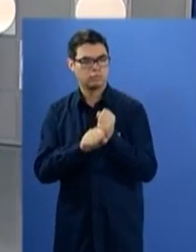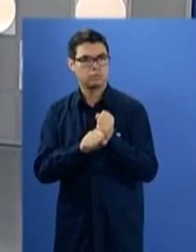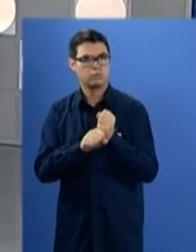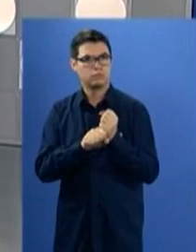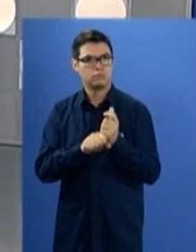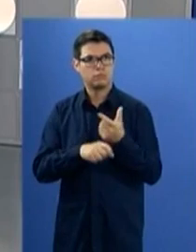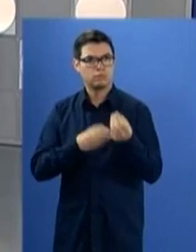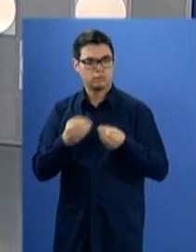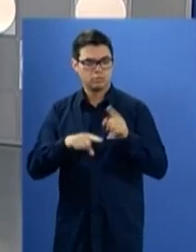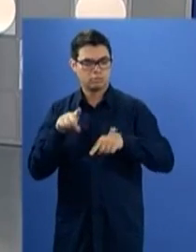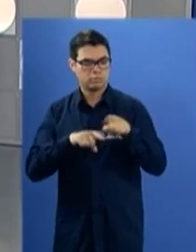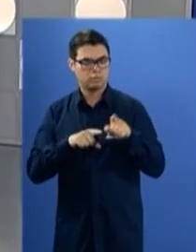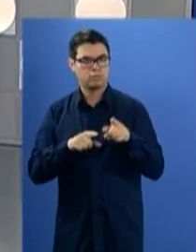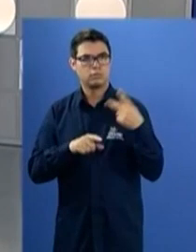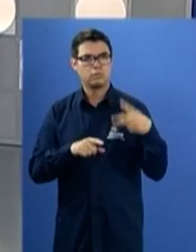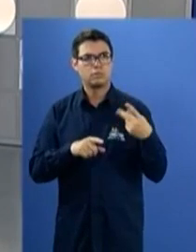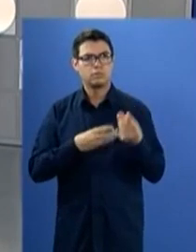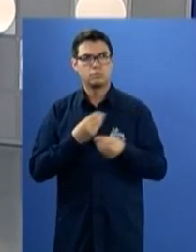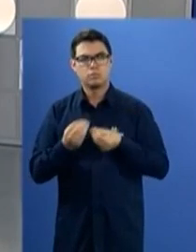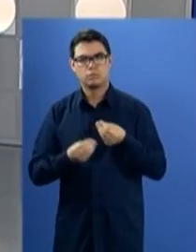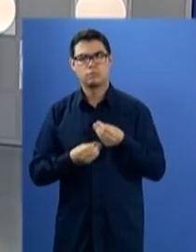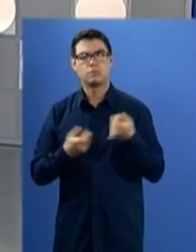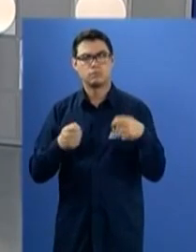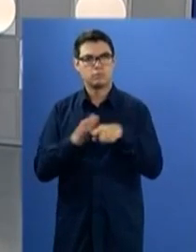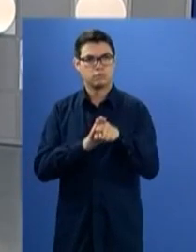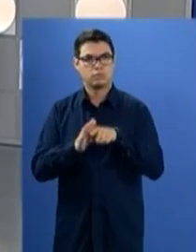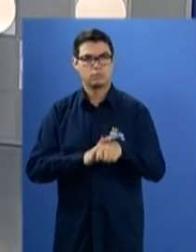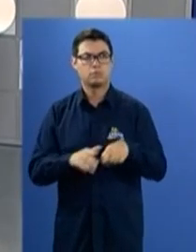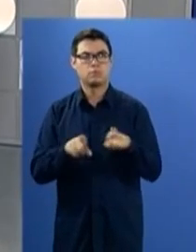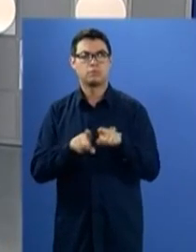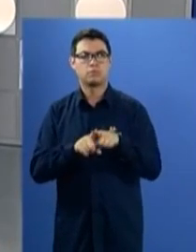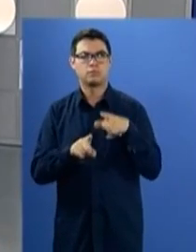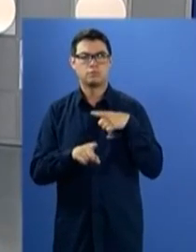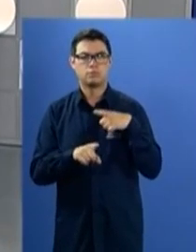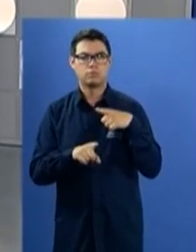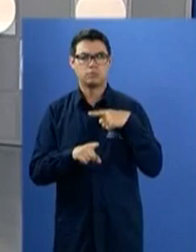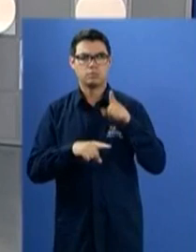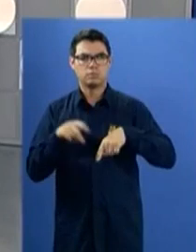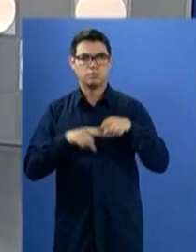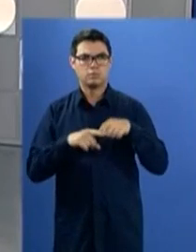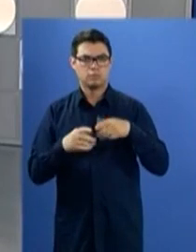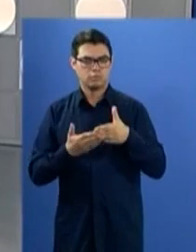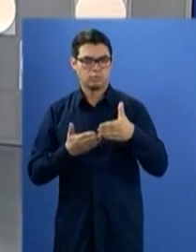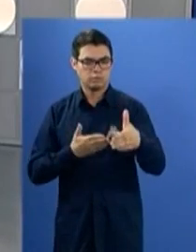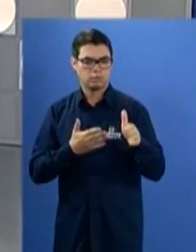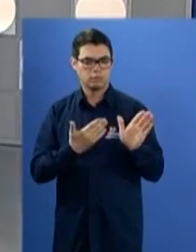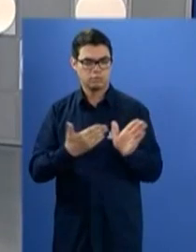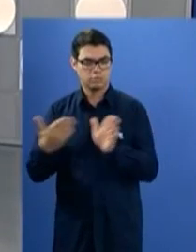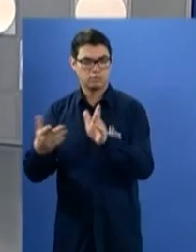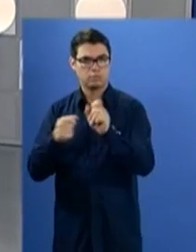o tipo de material? Outra pergunta é: temos material suficiente para iniciar uma